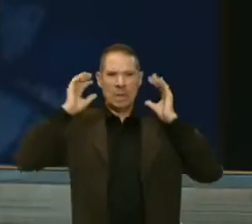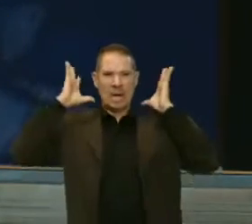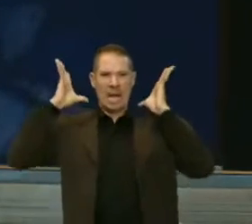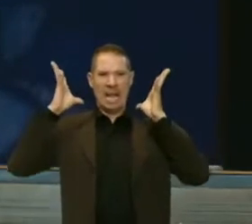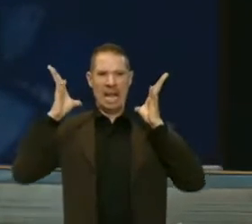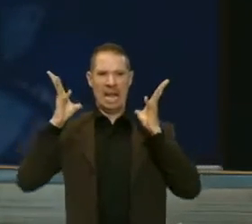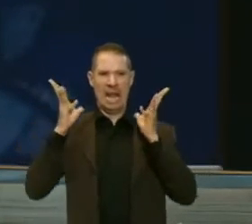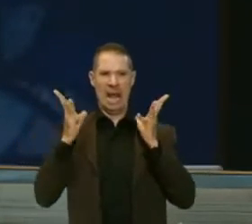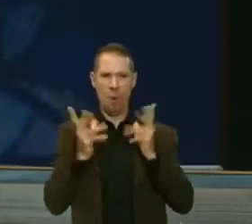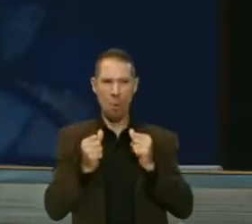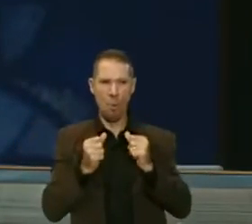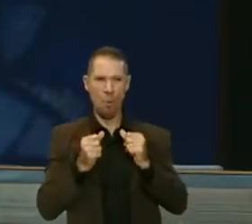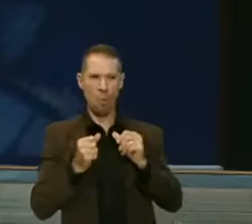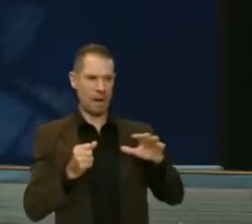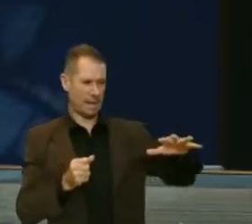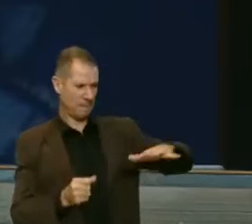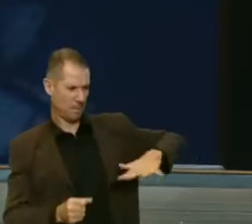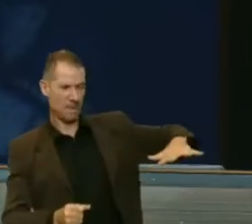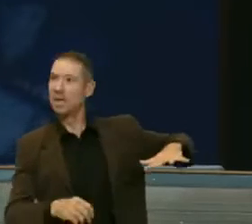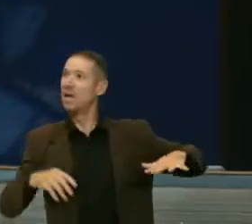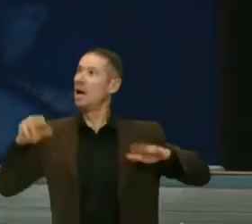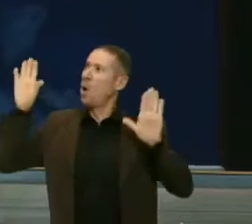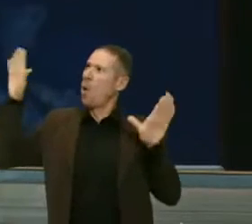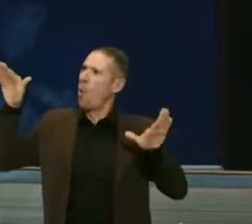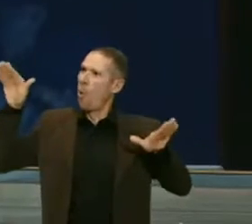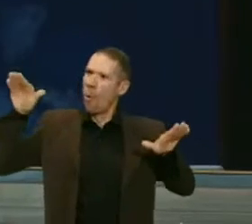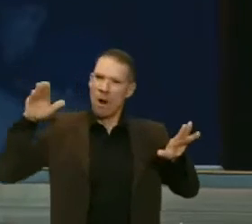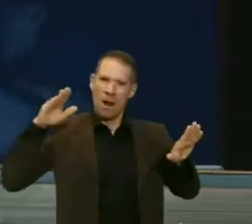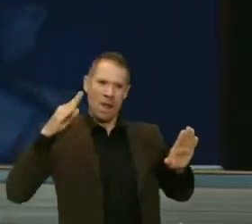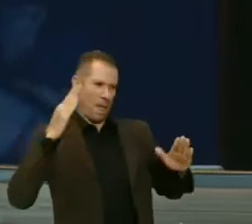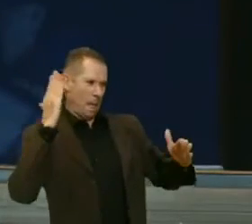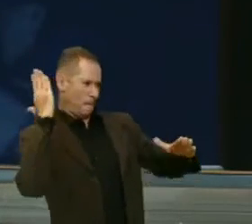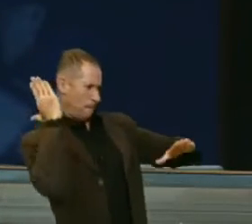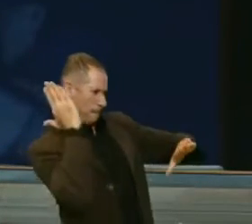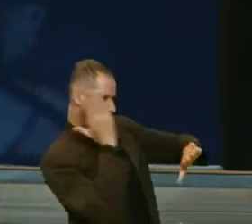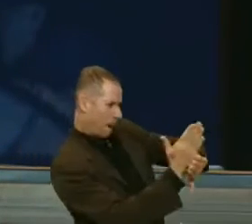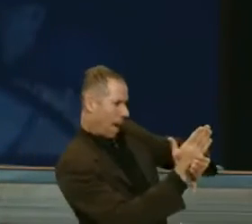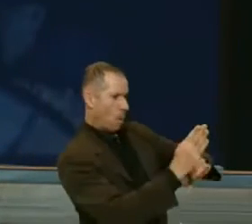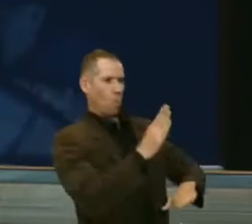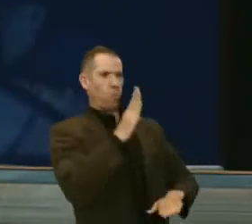leão. Porque Deus foi visitar Daniel naquela cova.